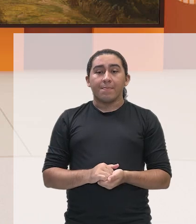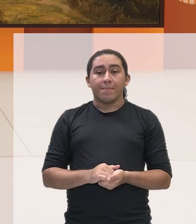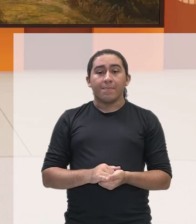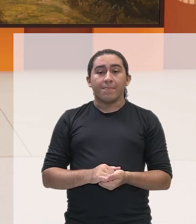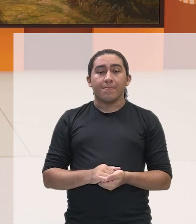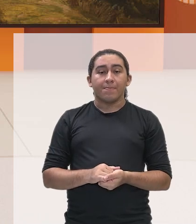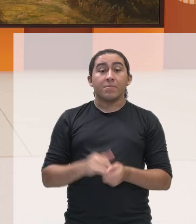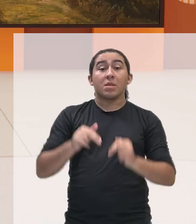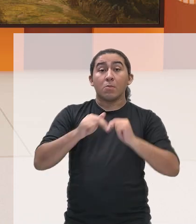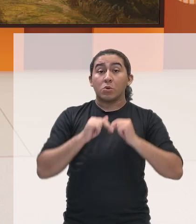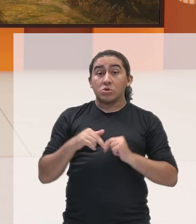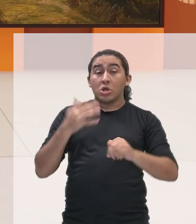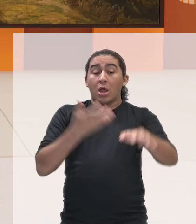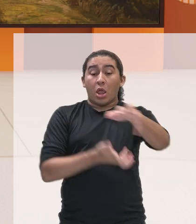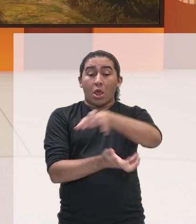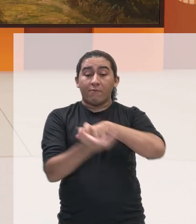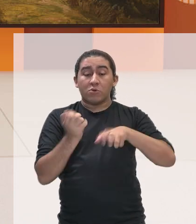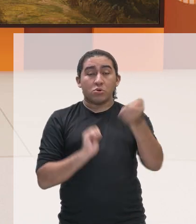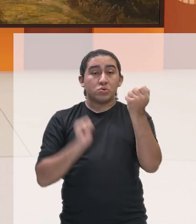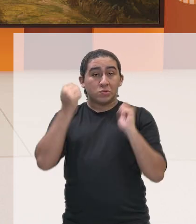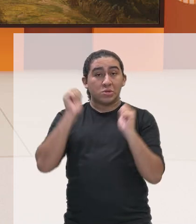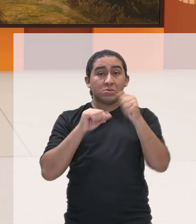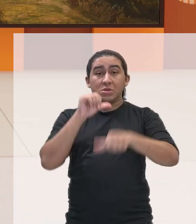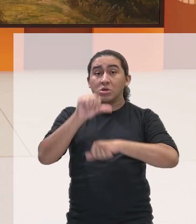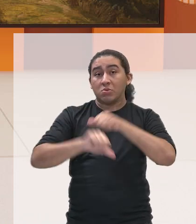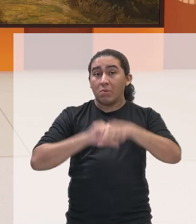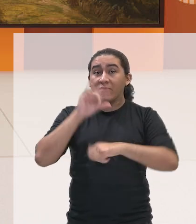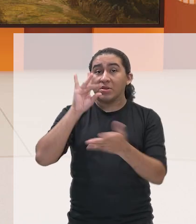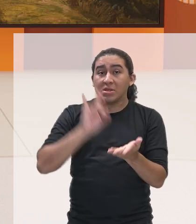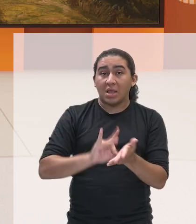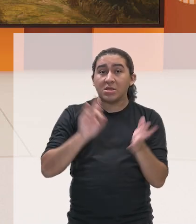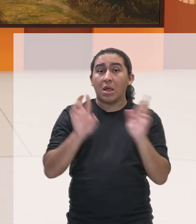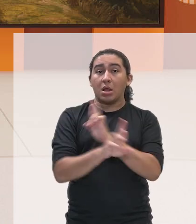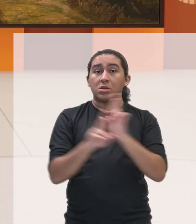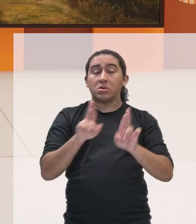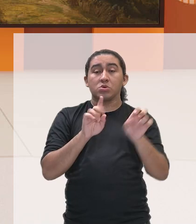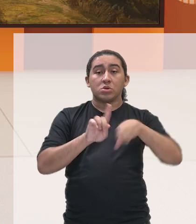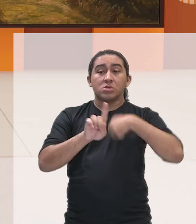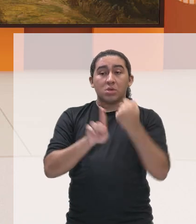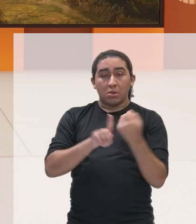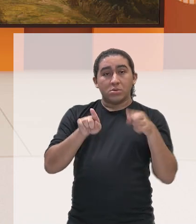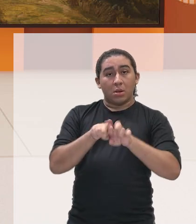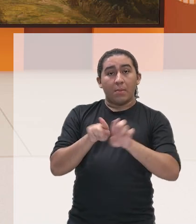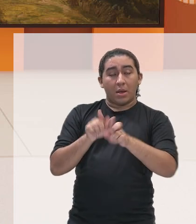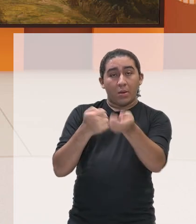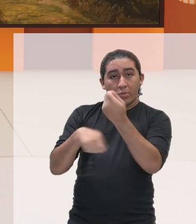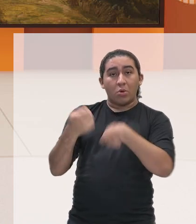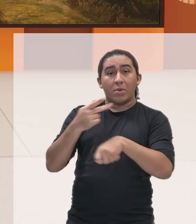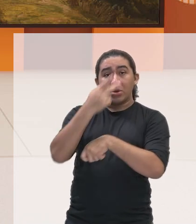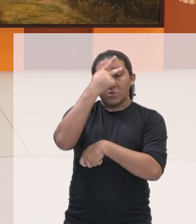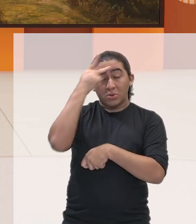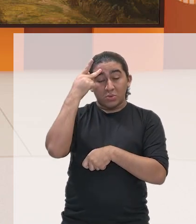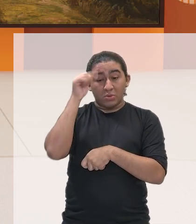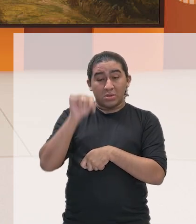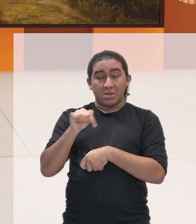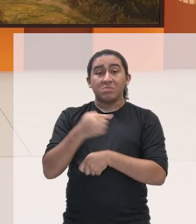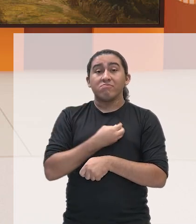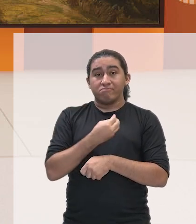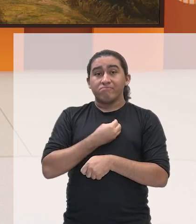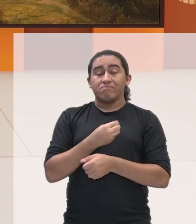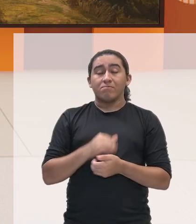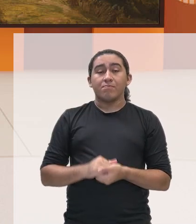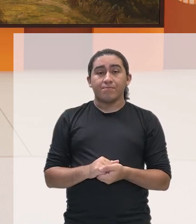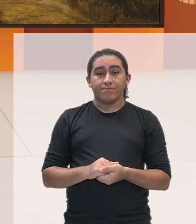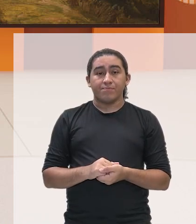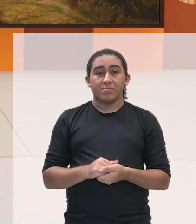A Revolução Industrial alterou significativamente as relações sociais e econômicas vigentes à época. A